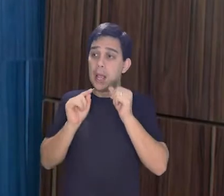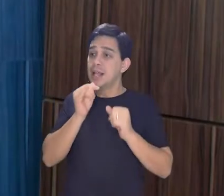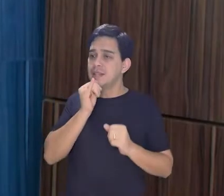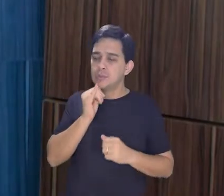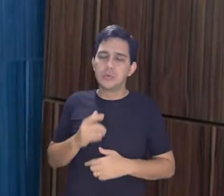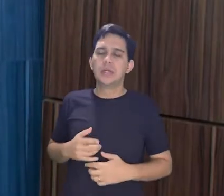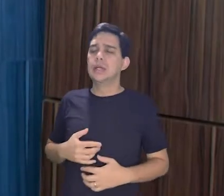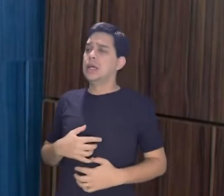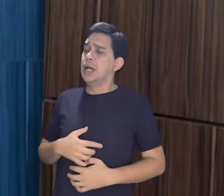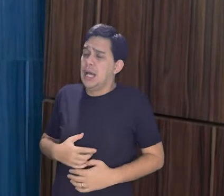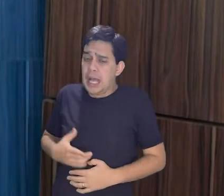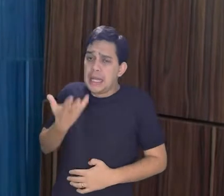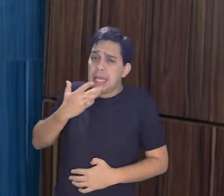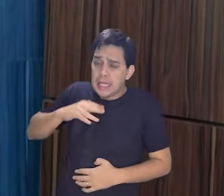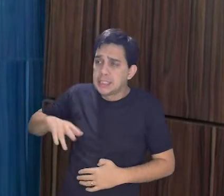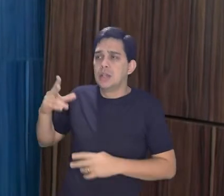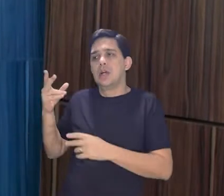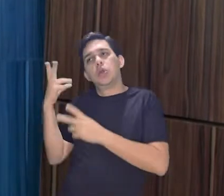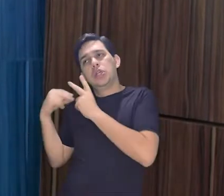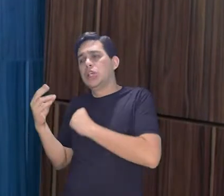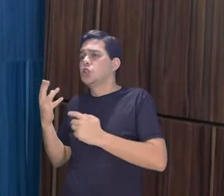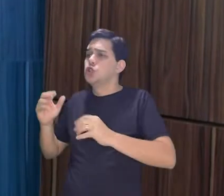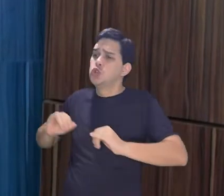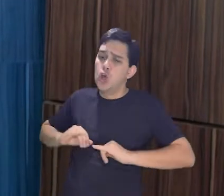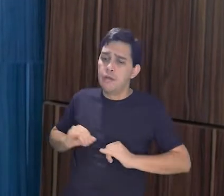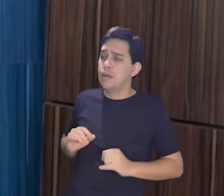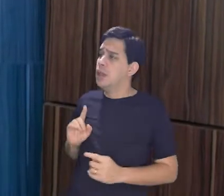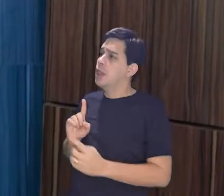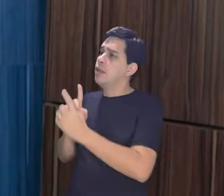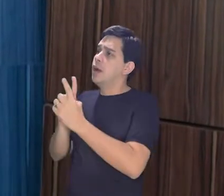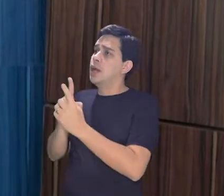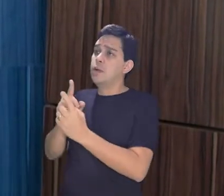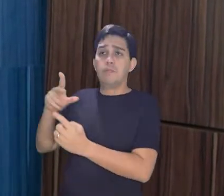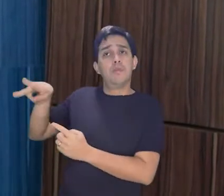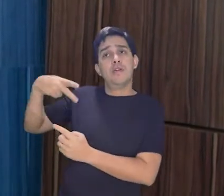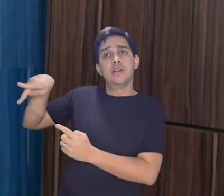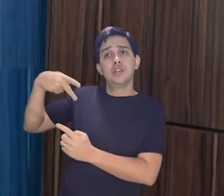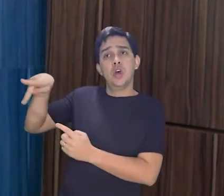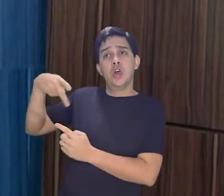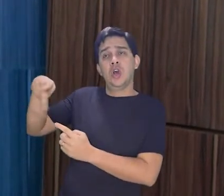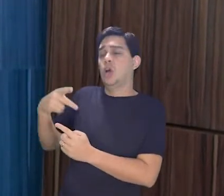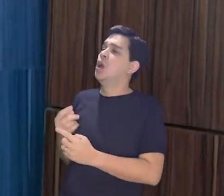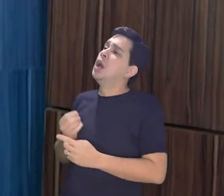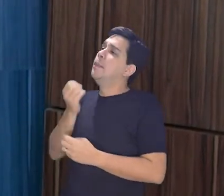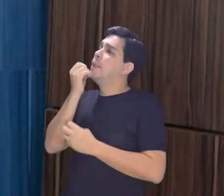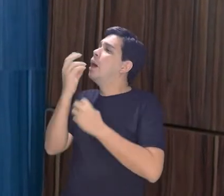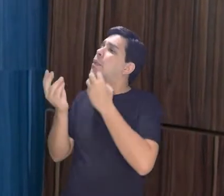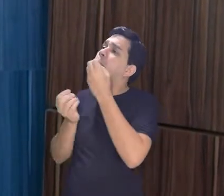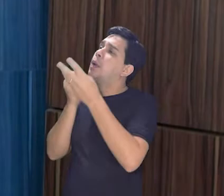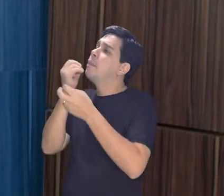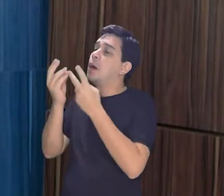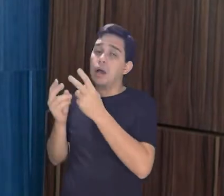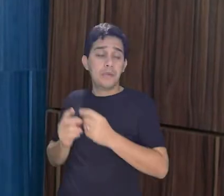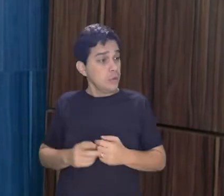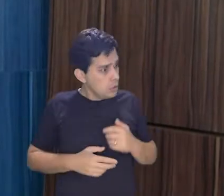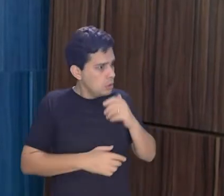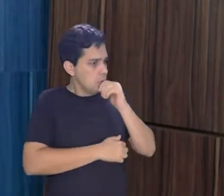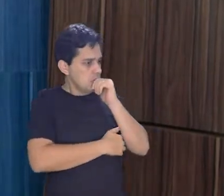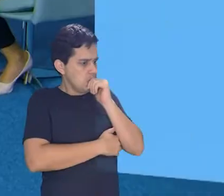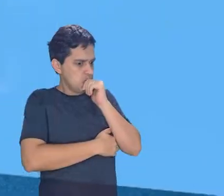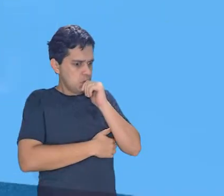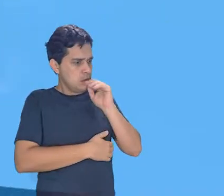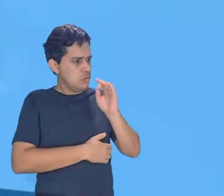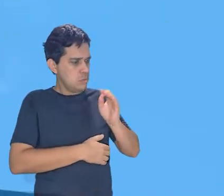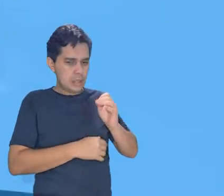qual ela deposite confiança, e ela relata o que aconteceu. Essa pessoa que recebe a revelação da criança sob uma situação